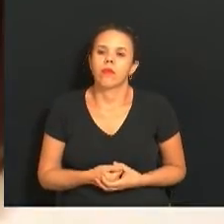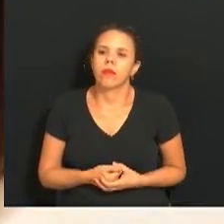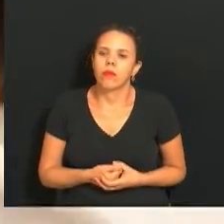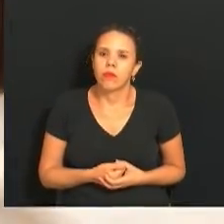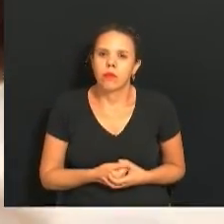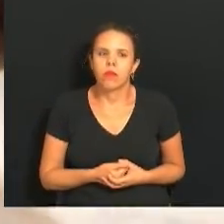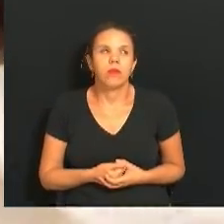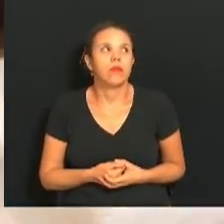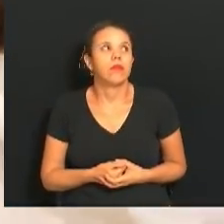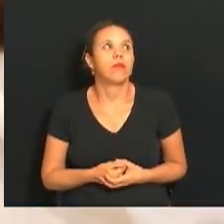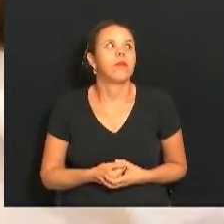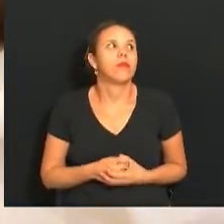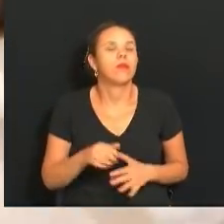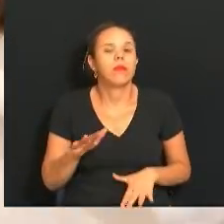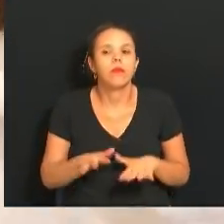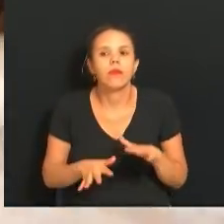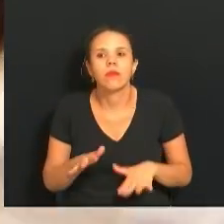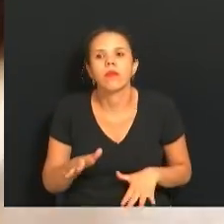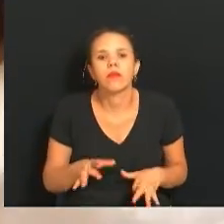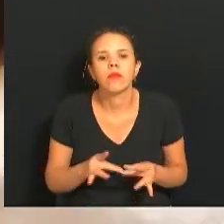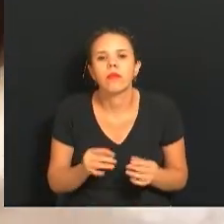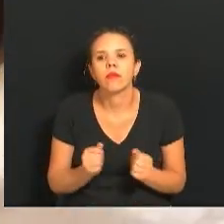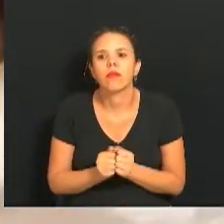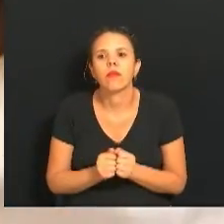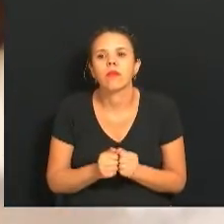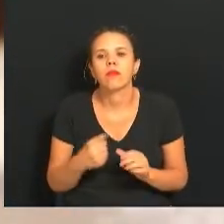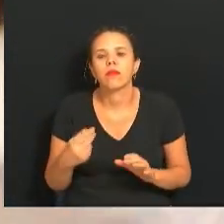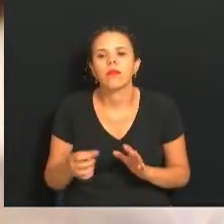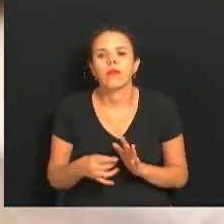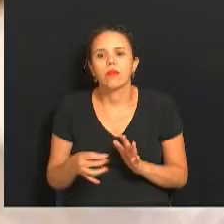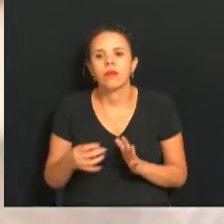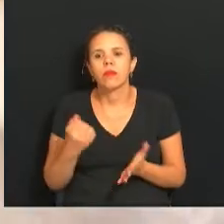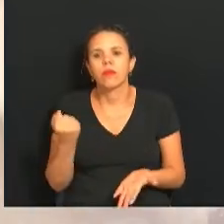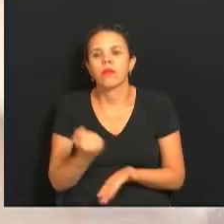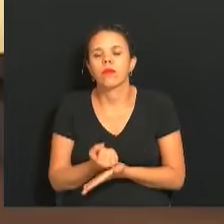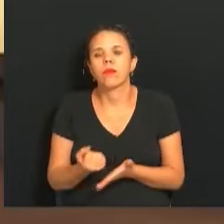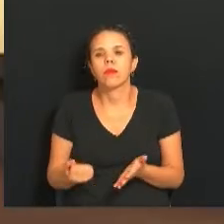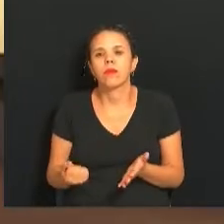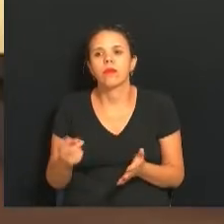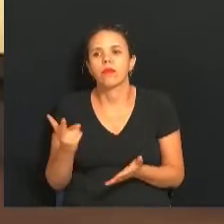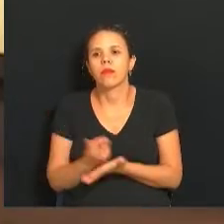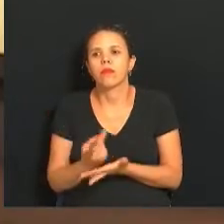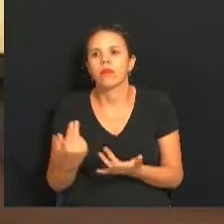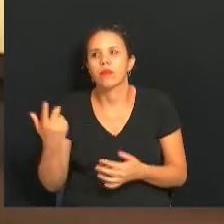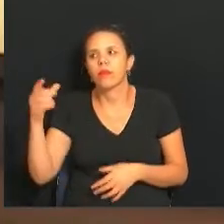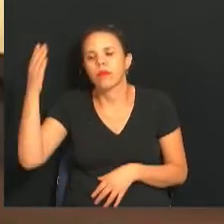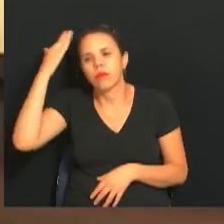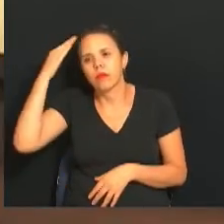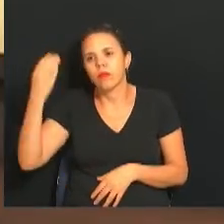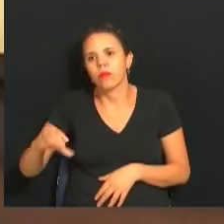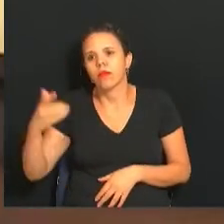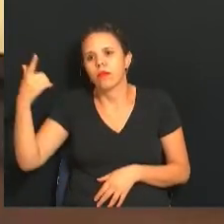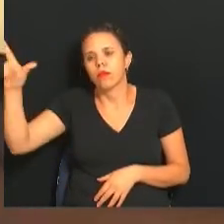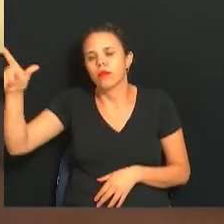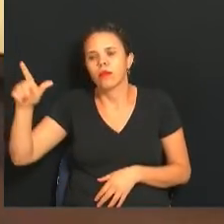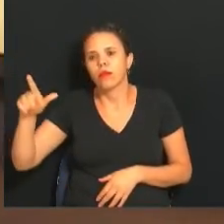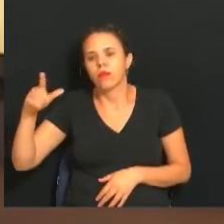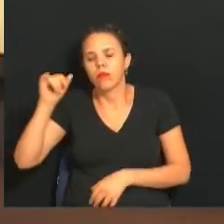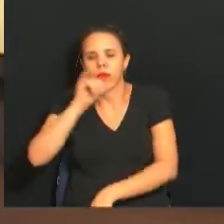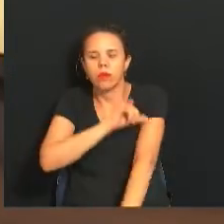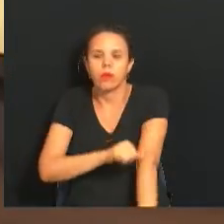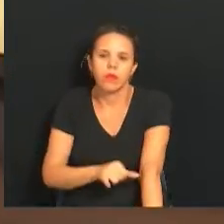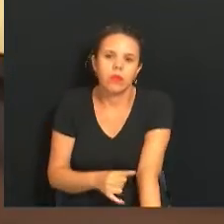você tem que pensar em montar sua vitrine. A mesma marca está inserida em Campinas, ela está inserida em Curitiba, está inserida no Rio de